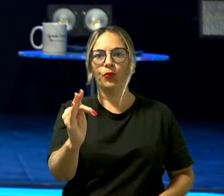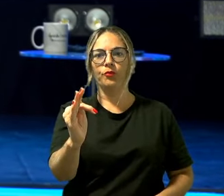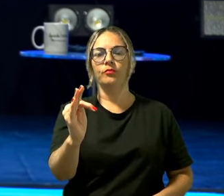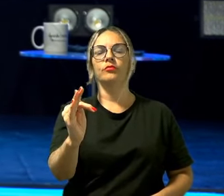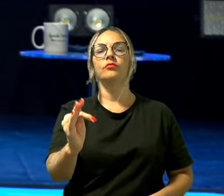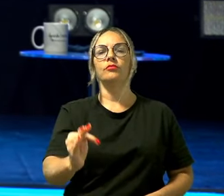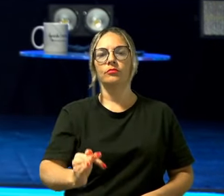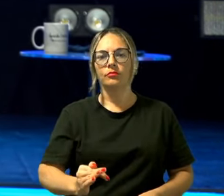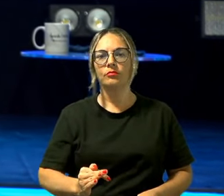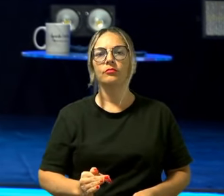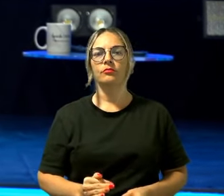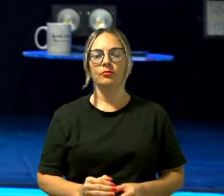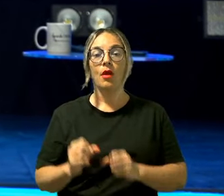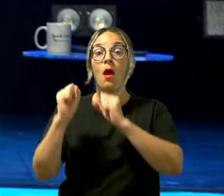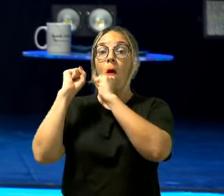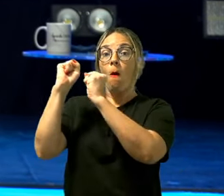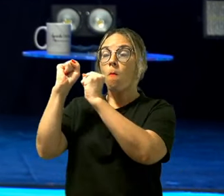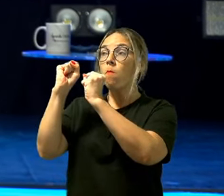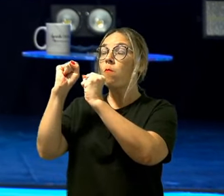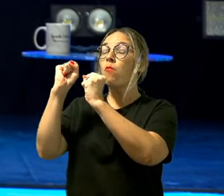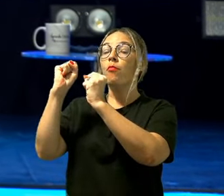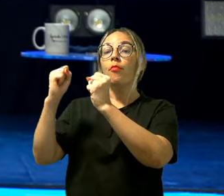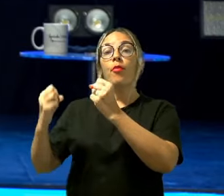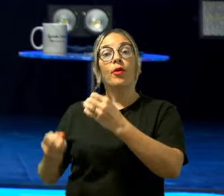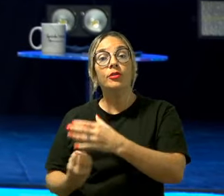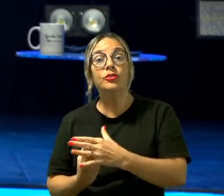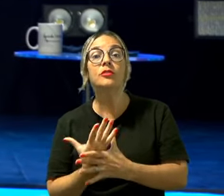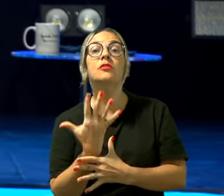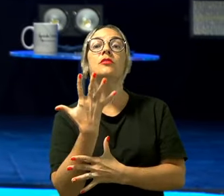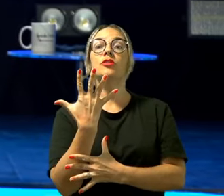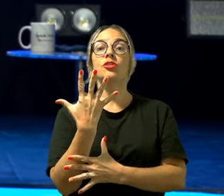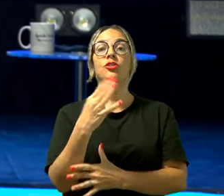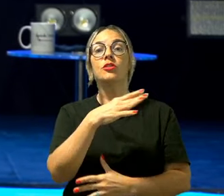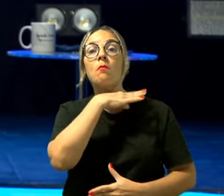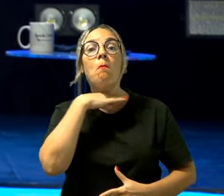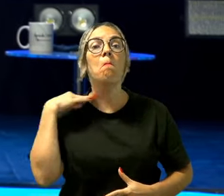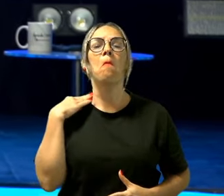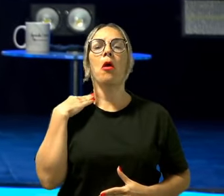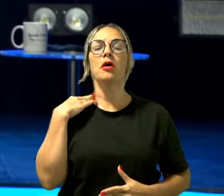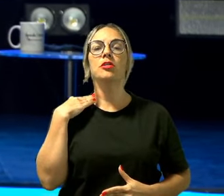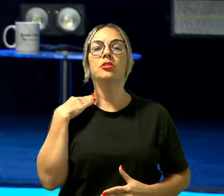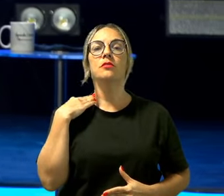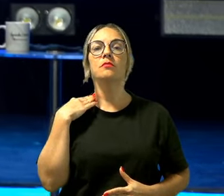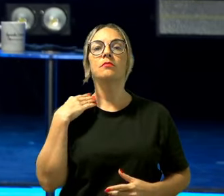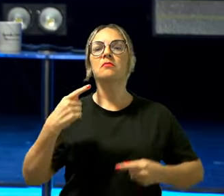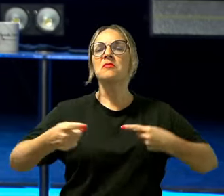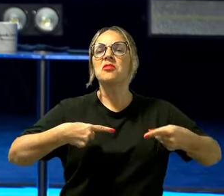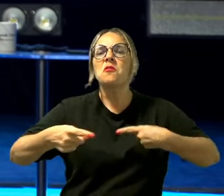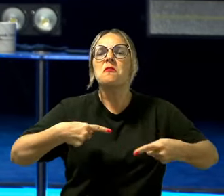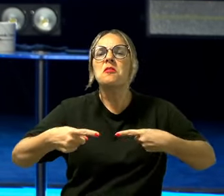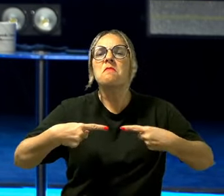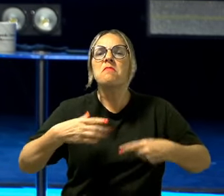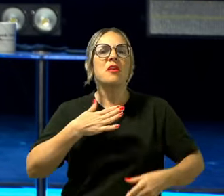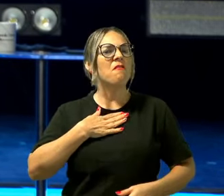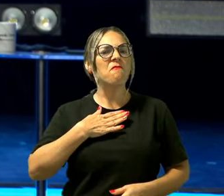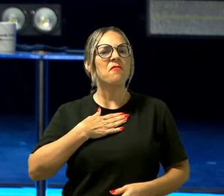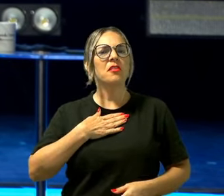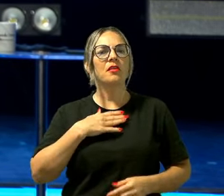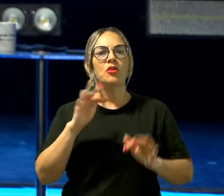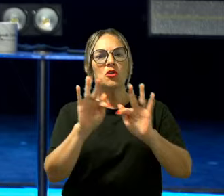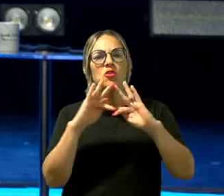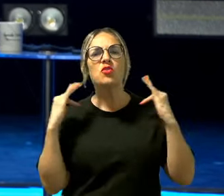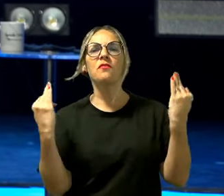Pode existir uma sentença de morte, pode existir uma sentença de morte contra a sua vida, contra a sua